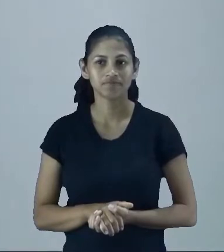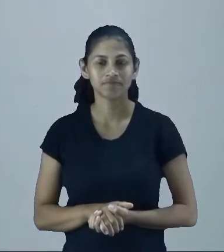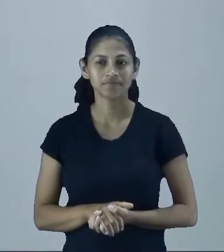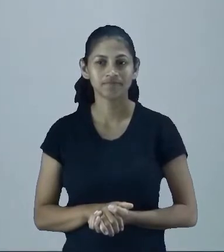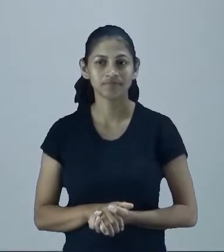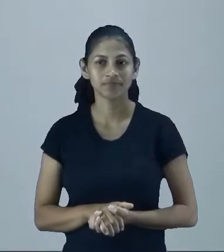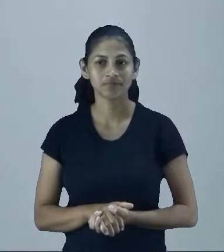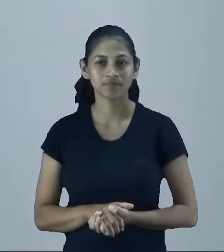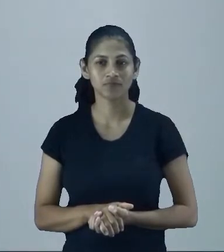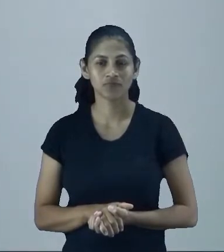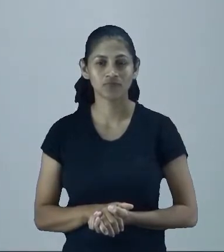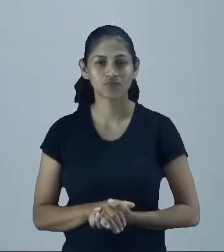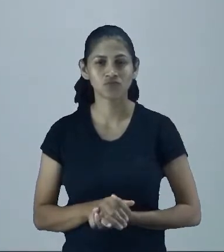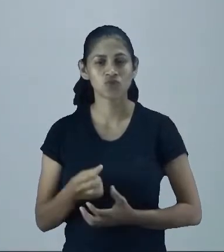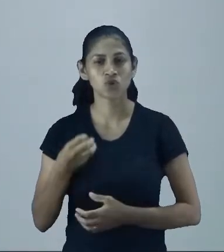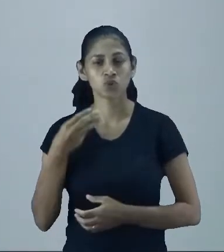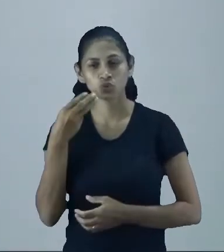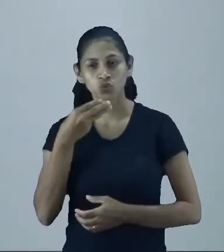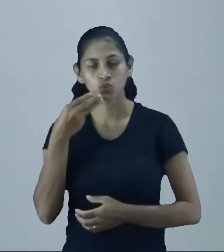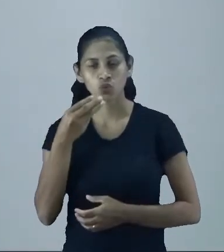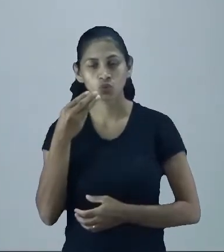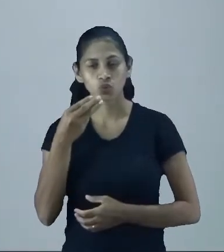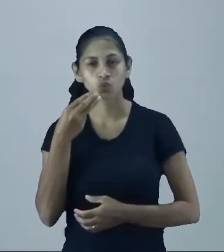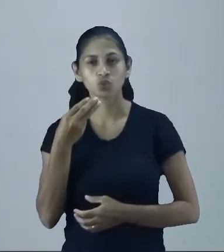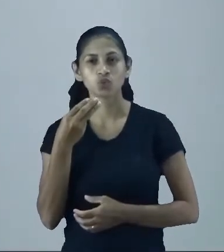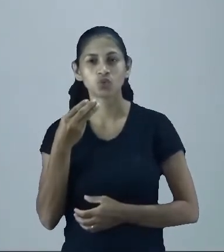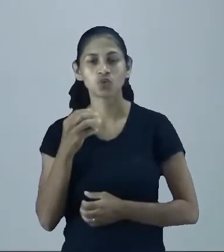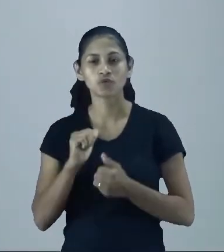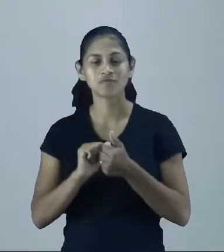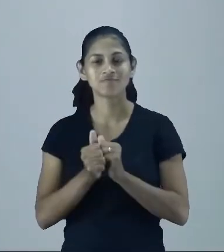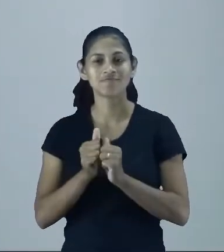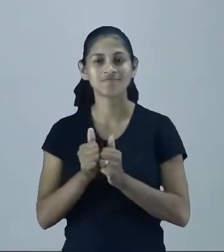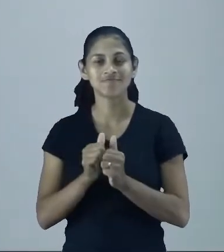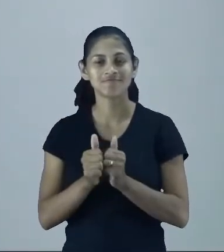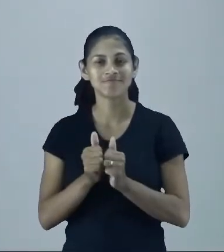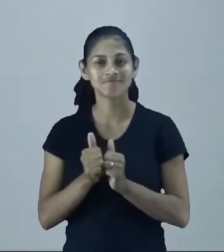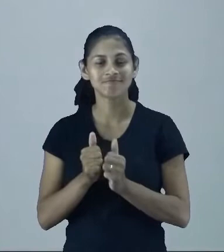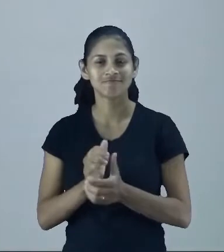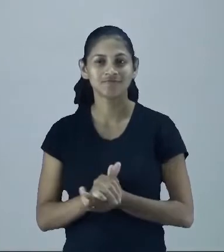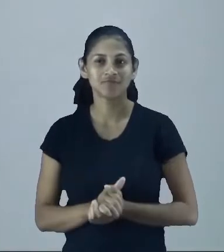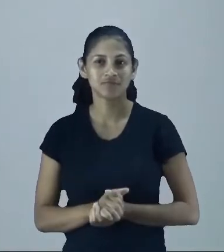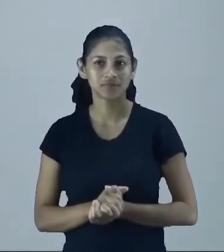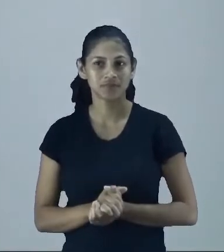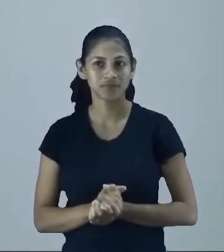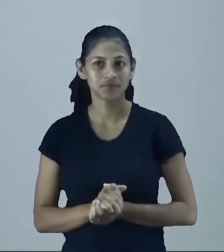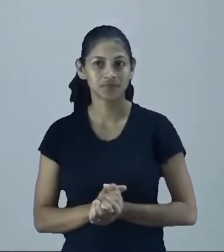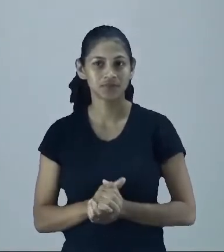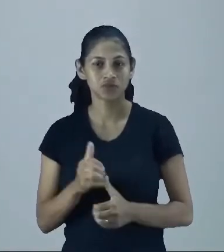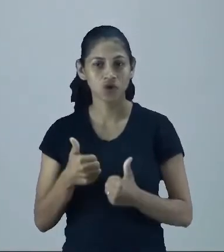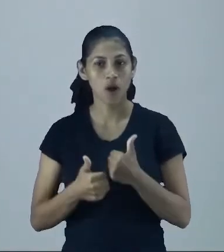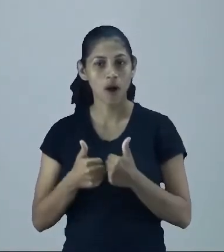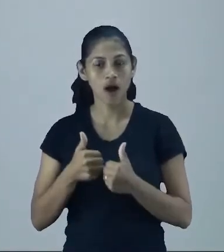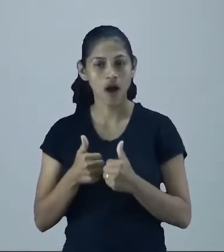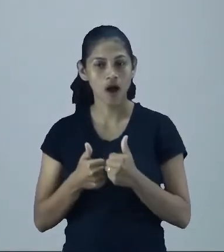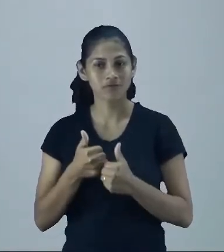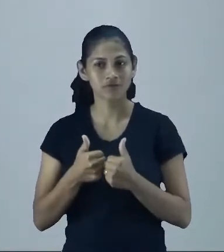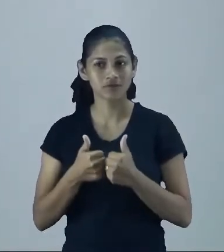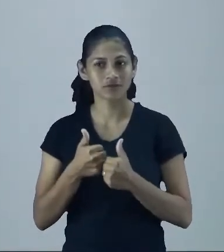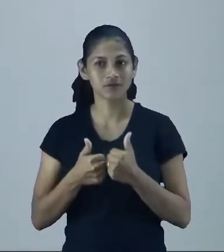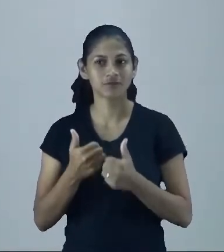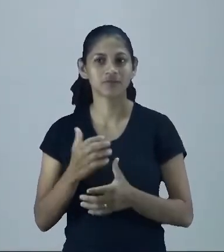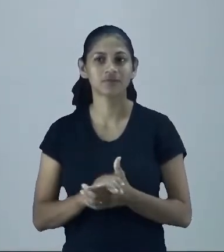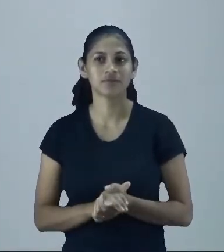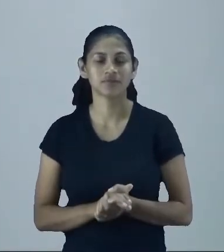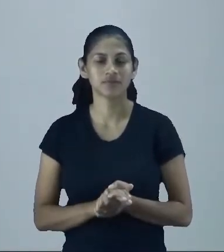Além do doce de arroz. Só que existem vários, né, que vocês podem também estar pesquisando. Eu estou trazendo só um pouco